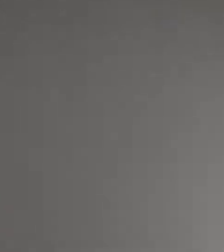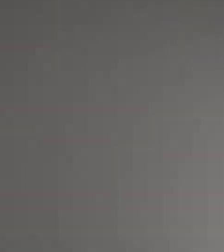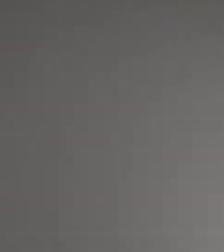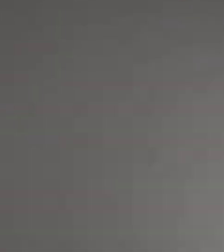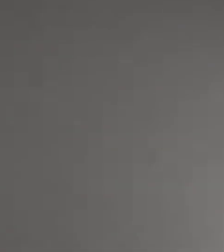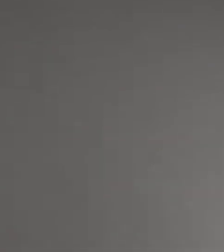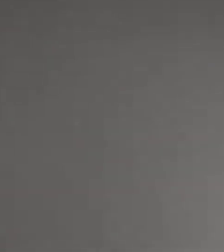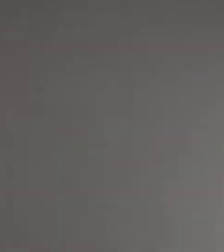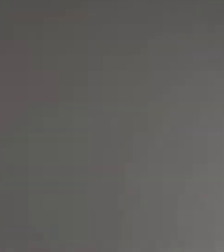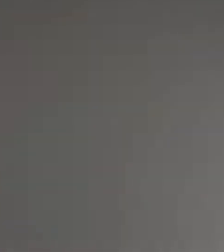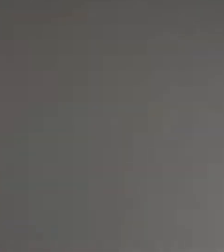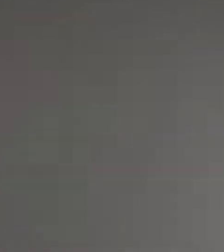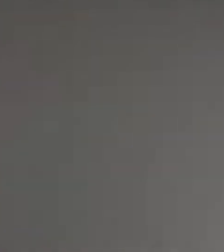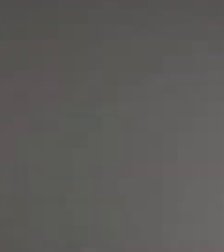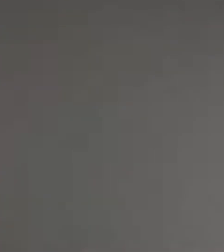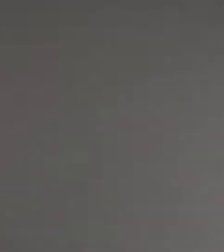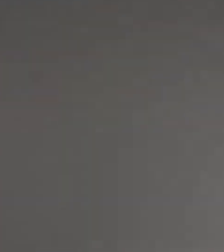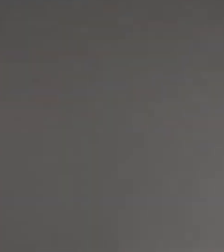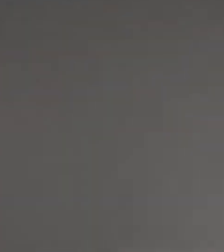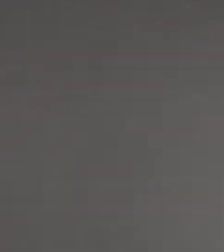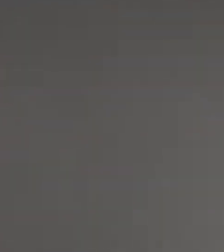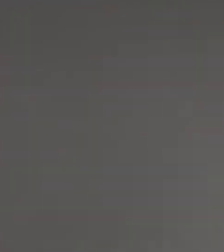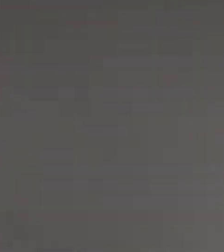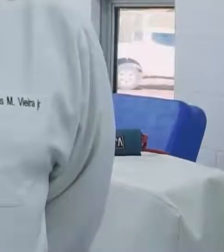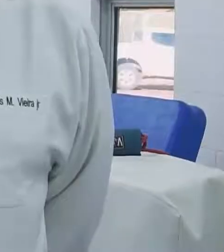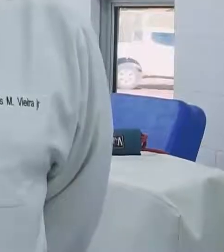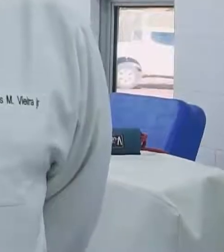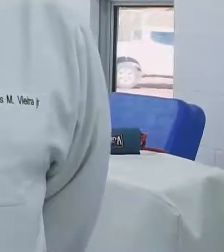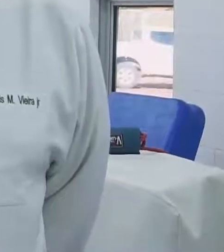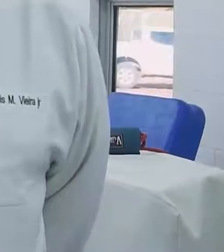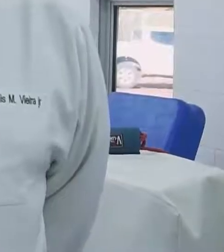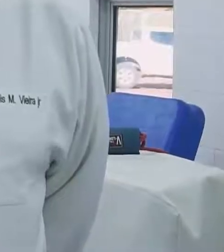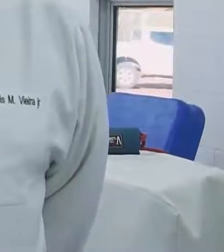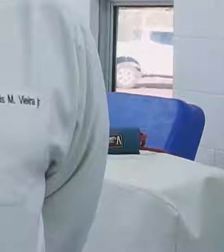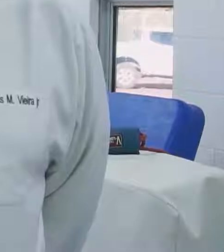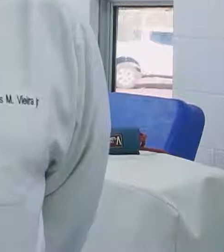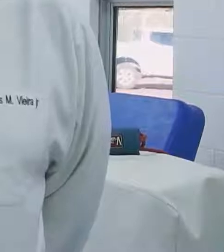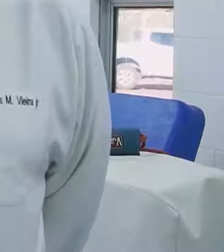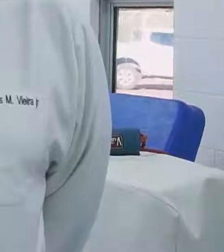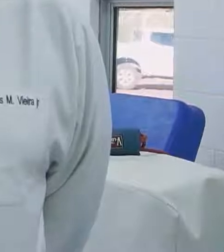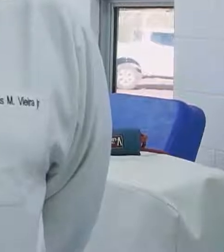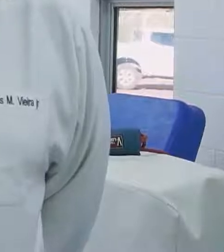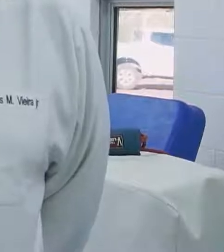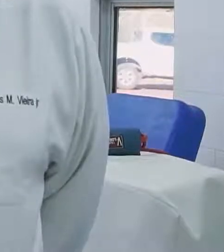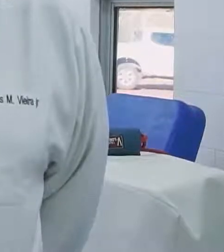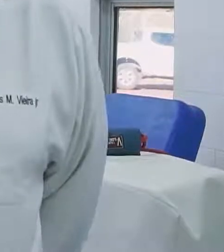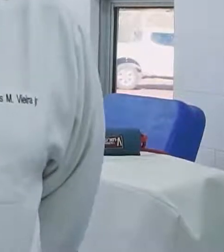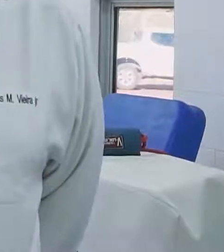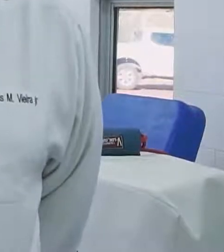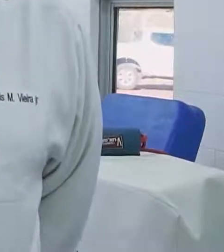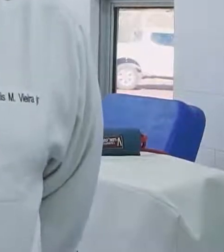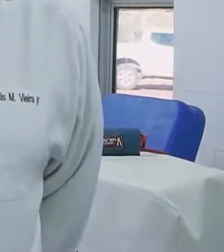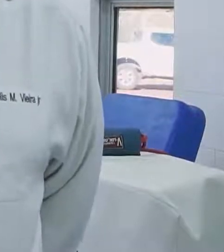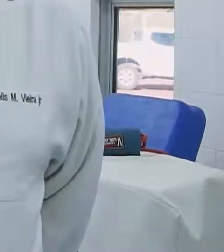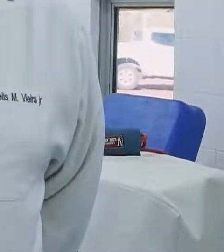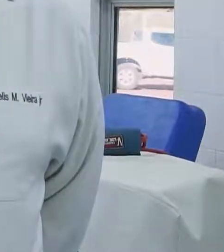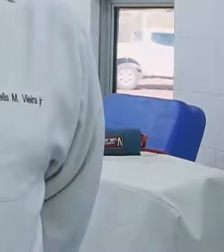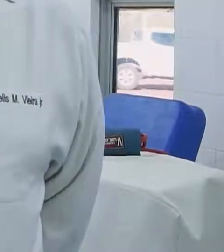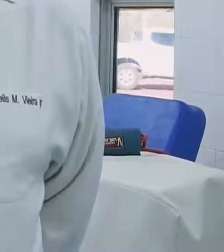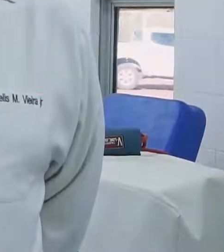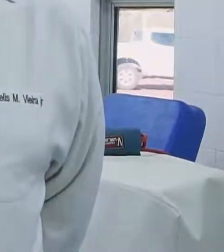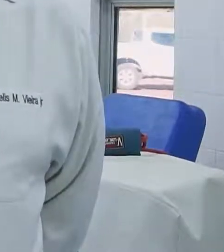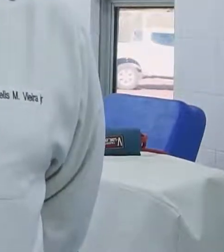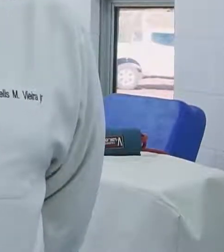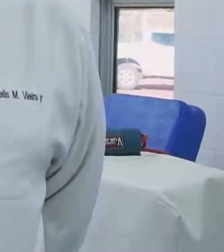novamente centrifugado para a separação das plaquetas. O sangue é um tratamento universal, não